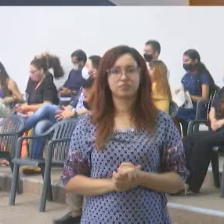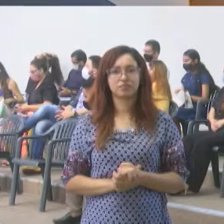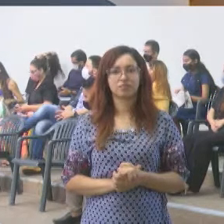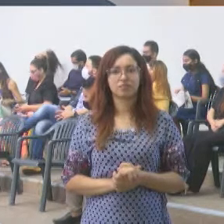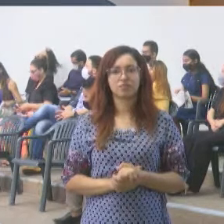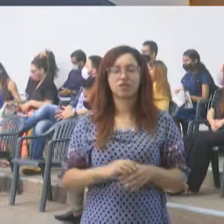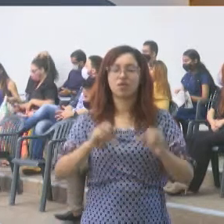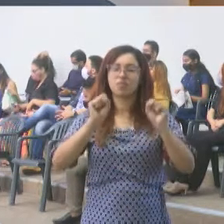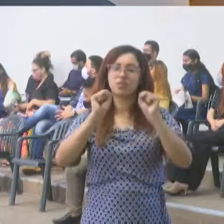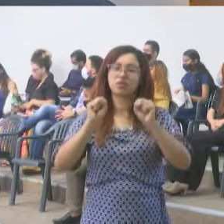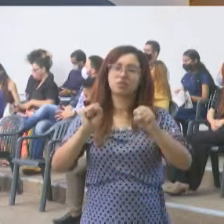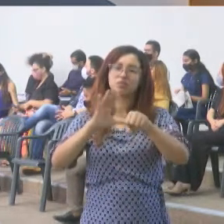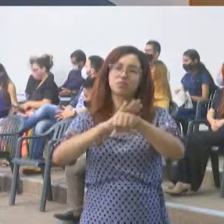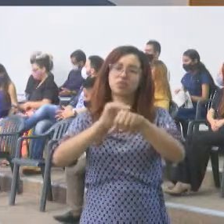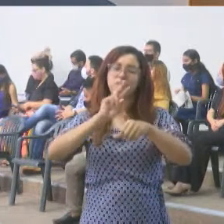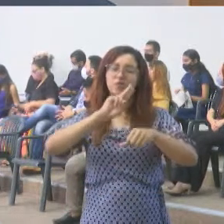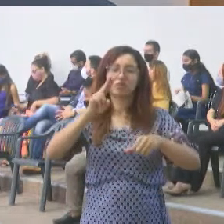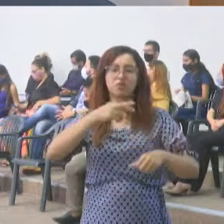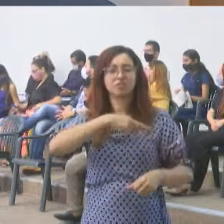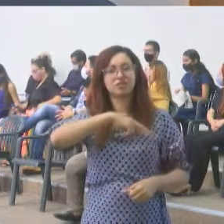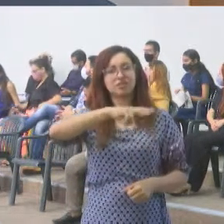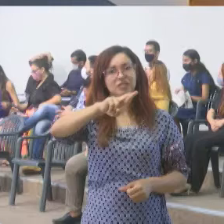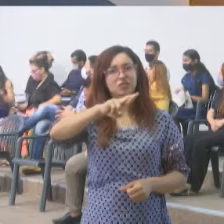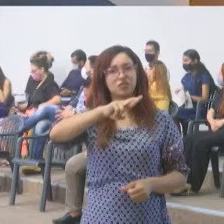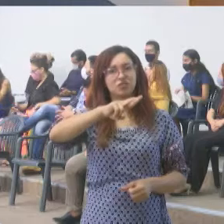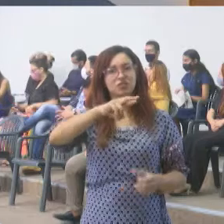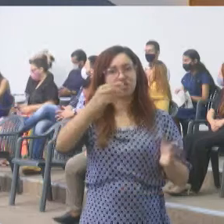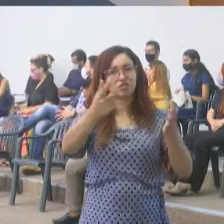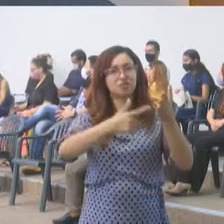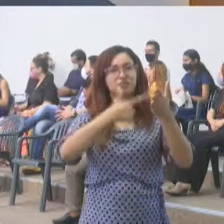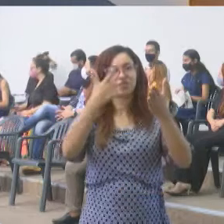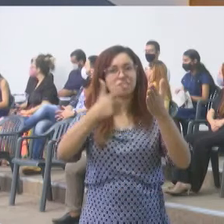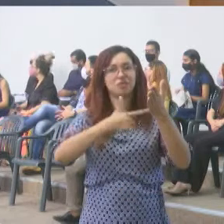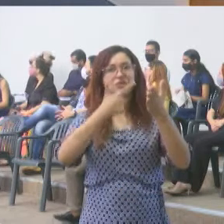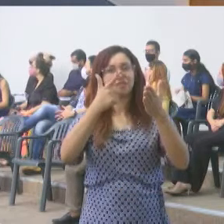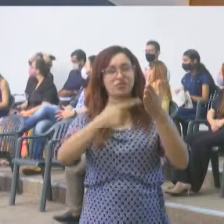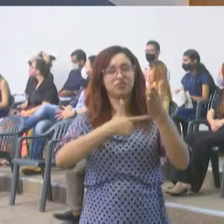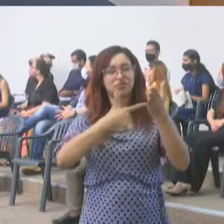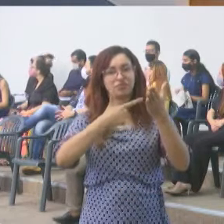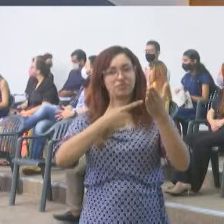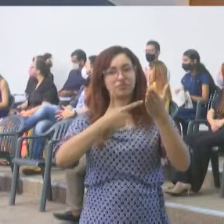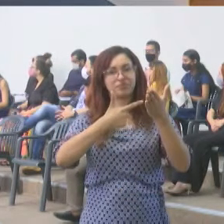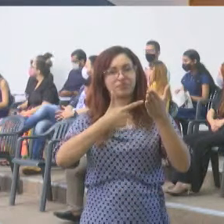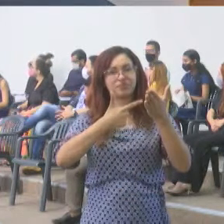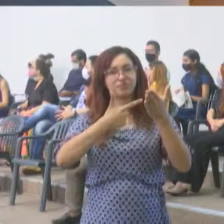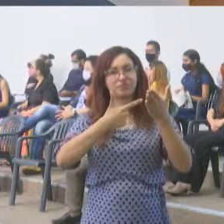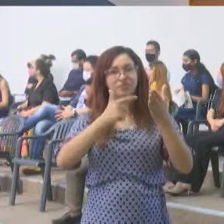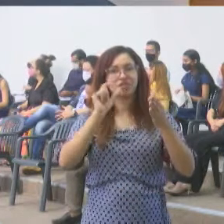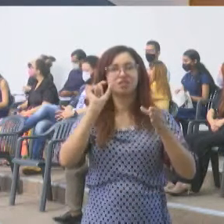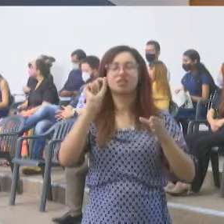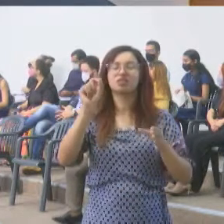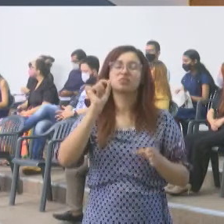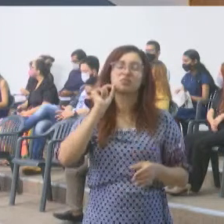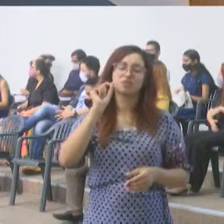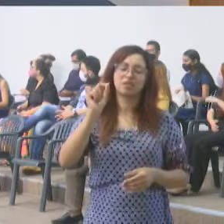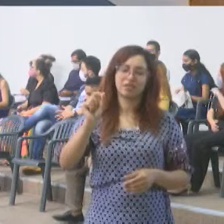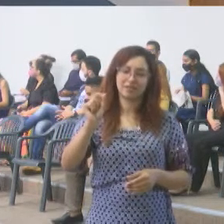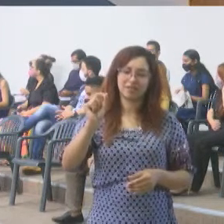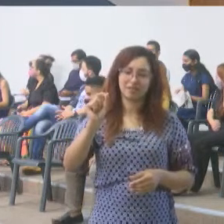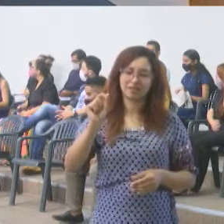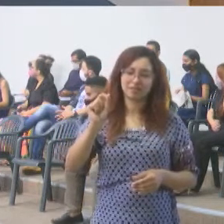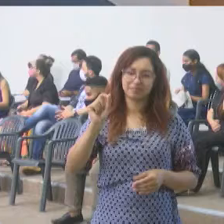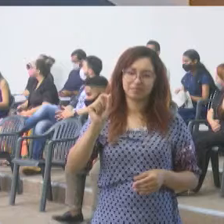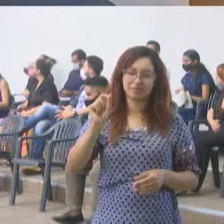Nós podemos chamar o livro de Ruth de várias coisas, mas com certeza não se pode também excluir a palavra